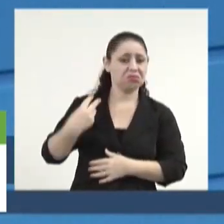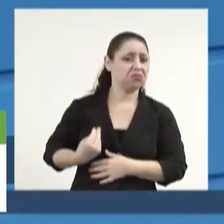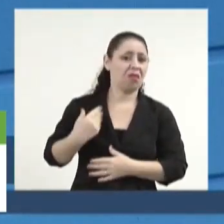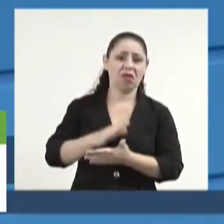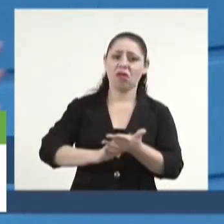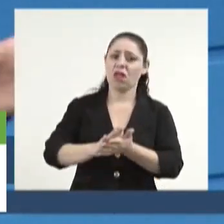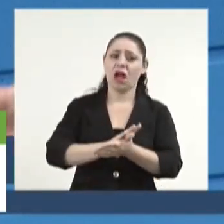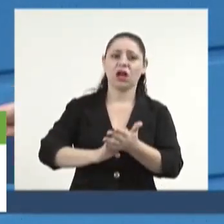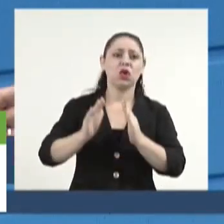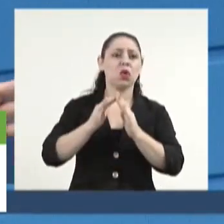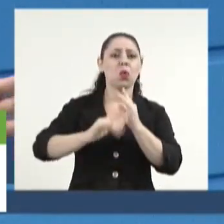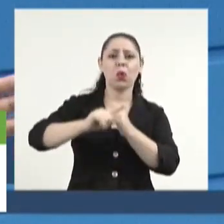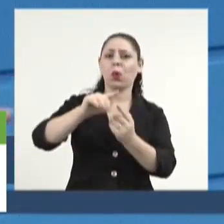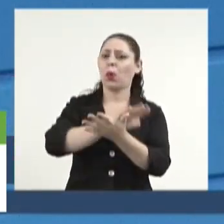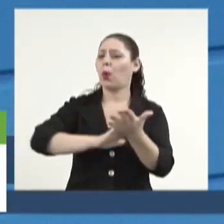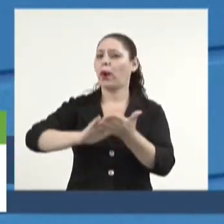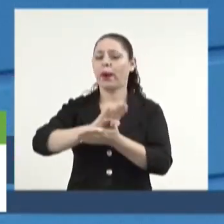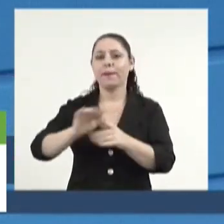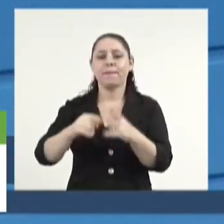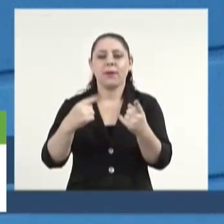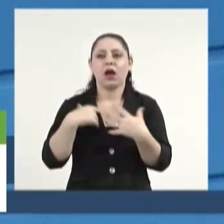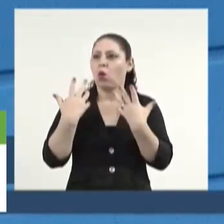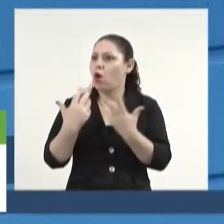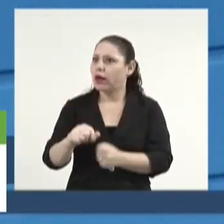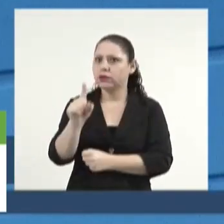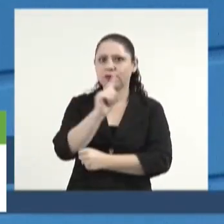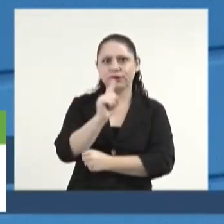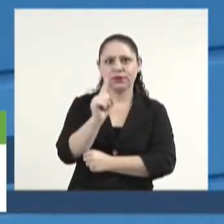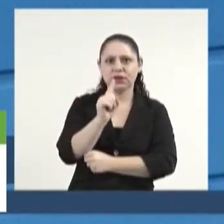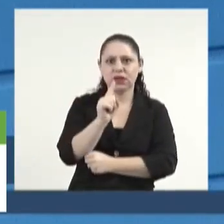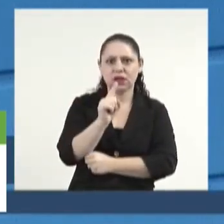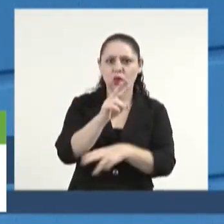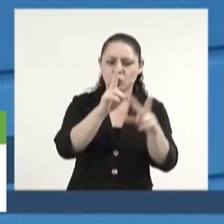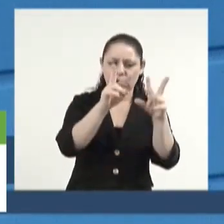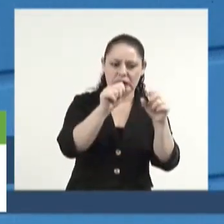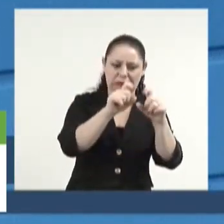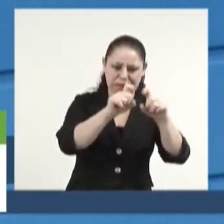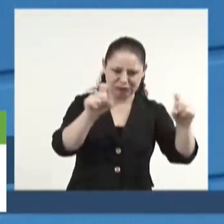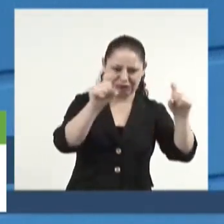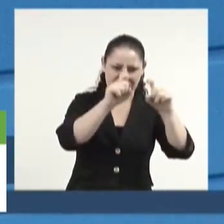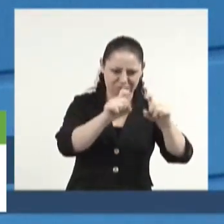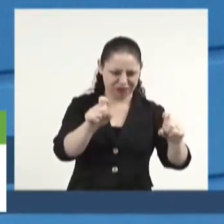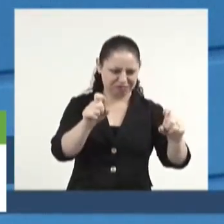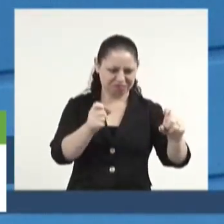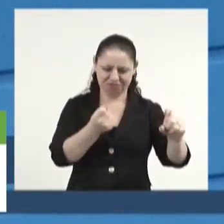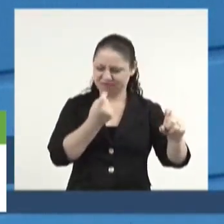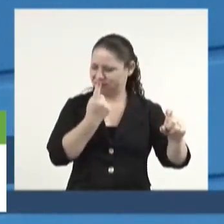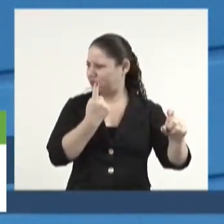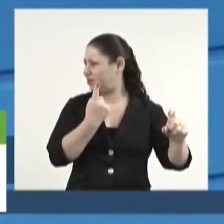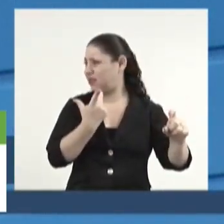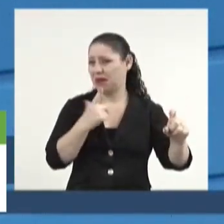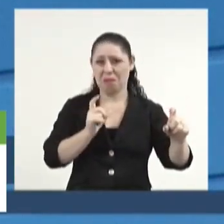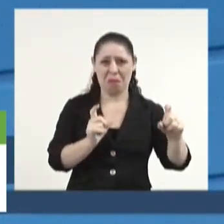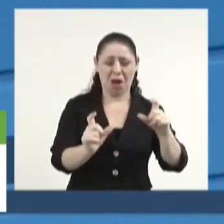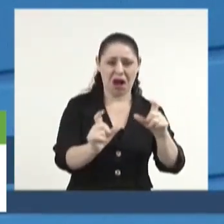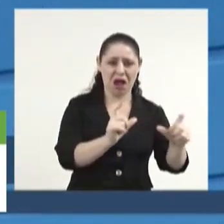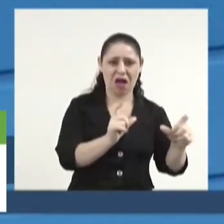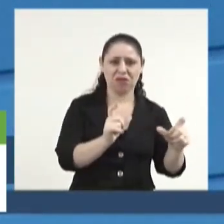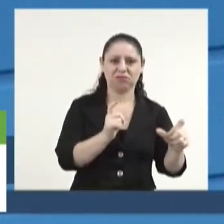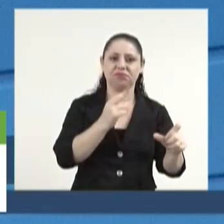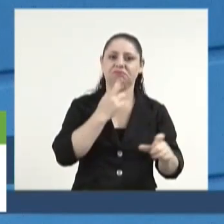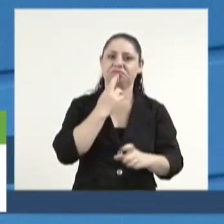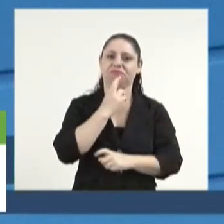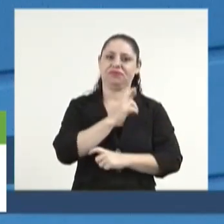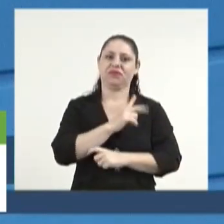que não participam de religião nenhuma, mas que não admite uma terminologia tão chula, tão baixa, tão